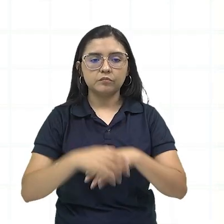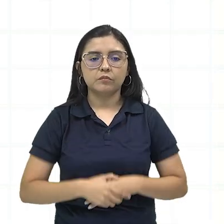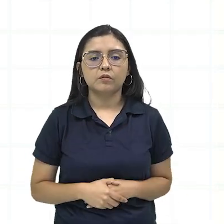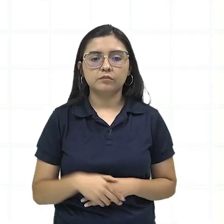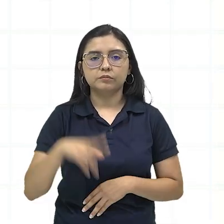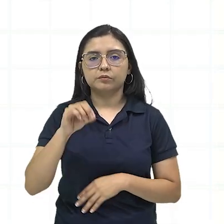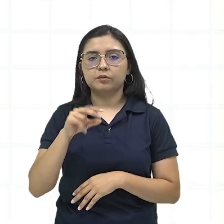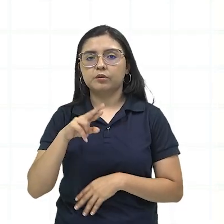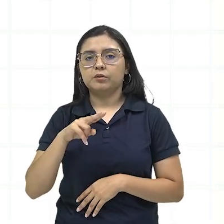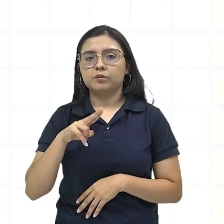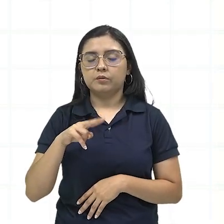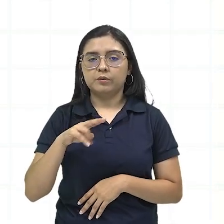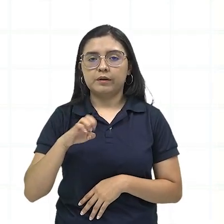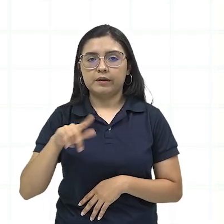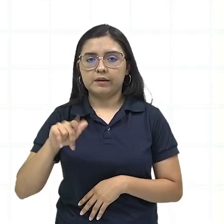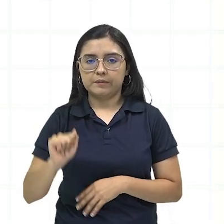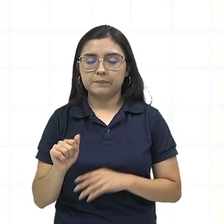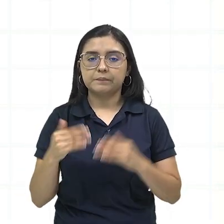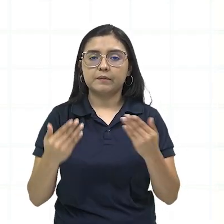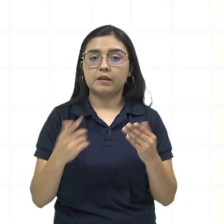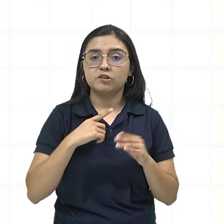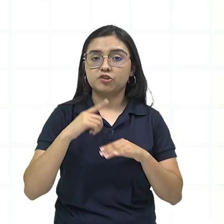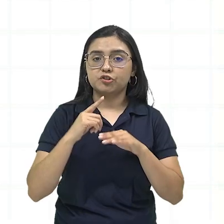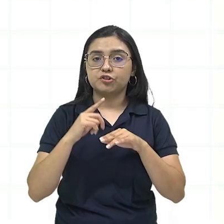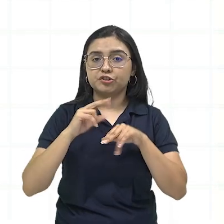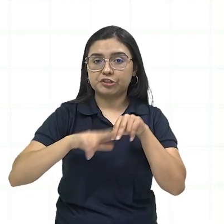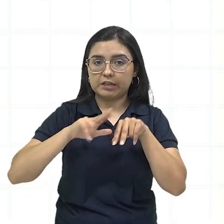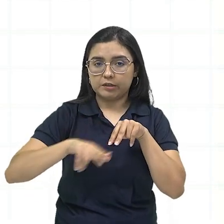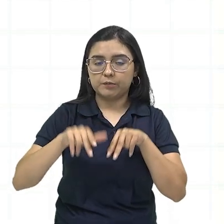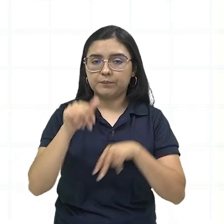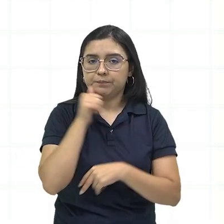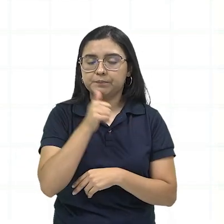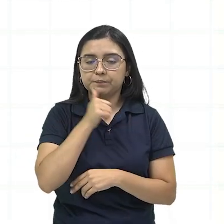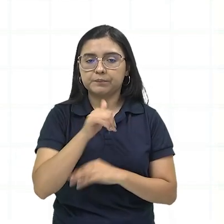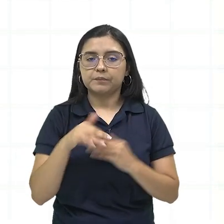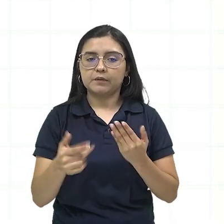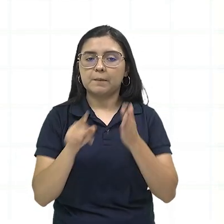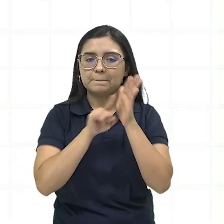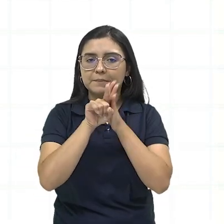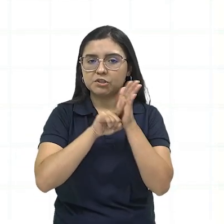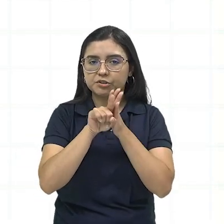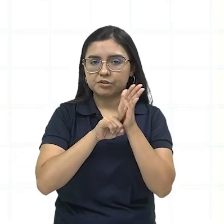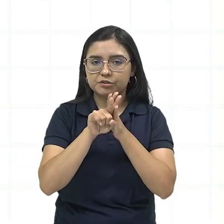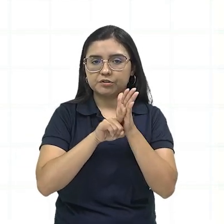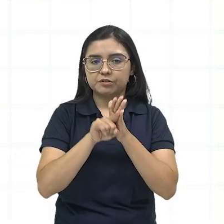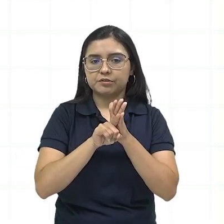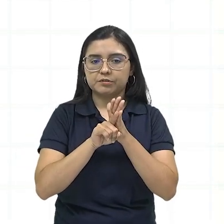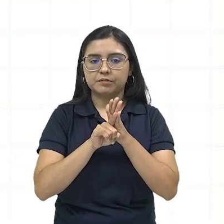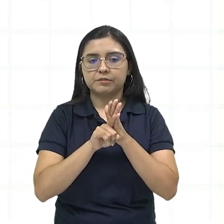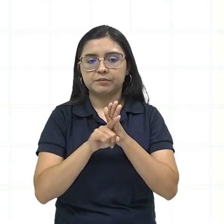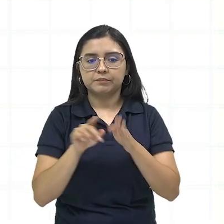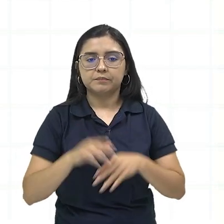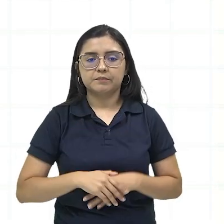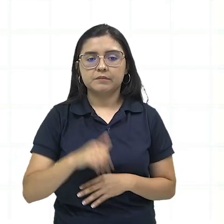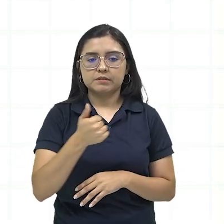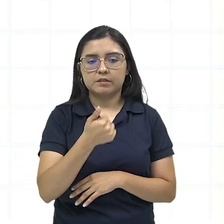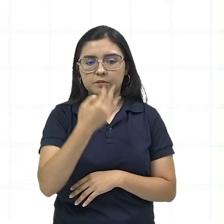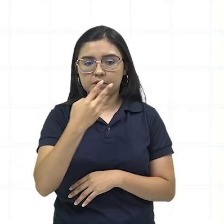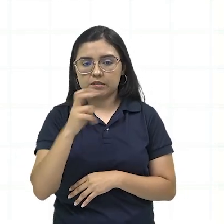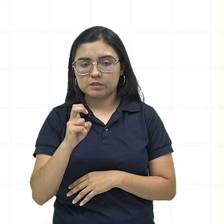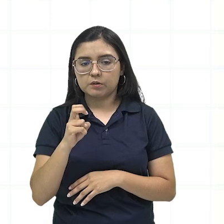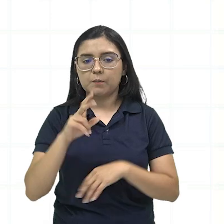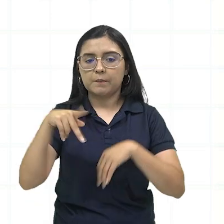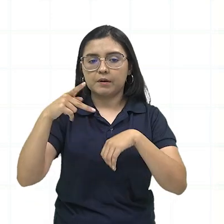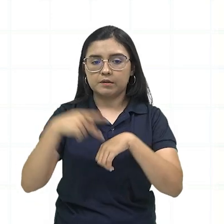nosso exemplo. Em termos de gênero, já que, segundo a pesquisa que foi feita em 145 países,